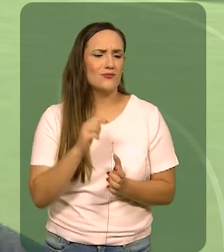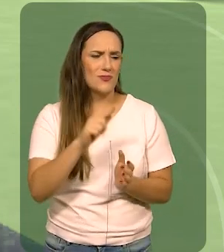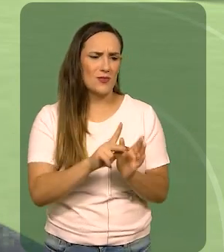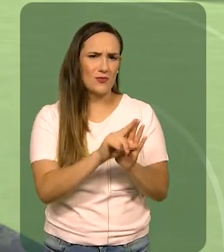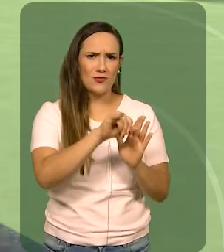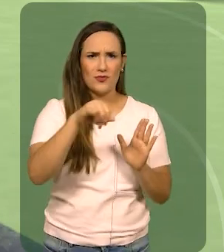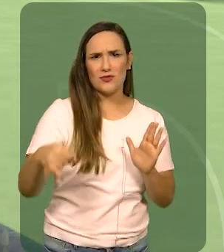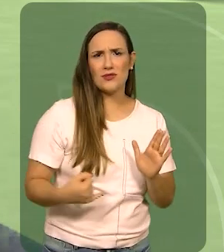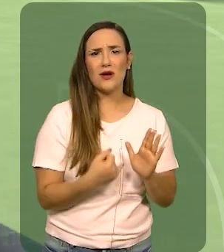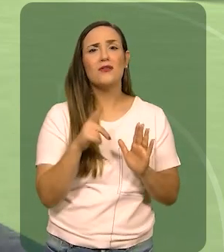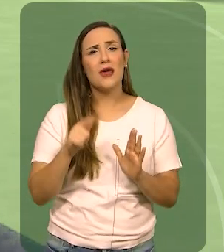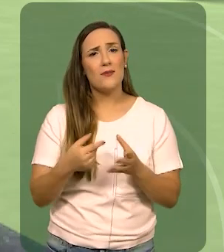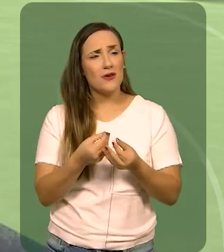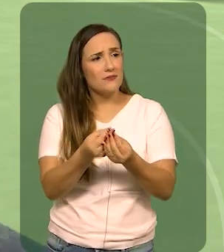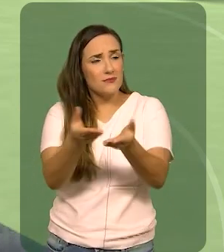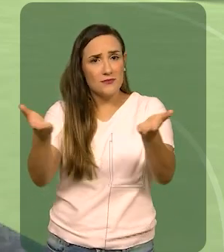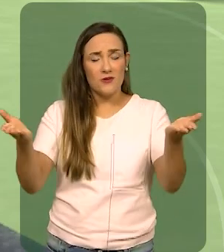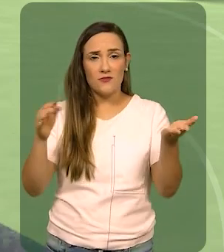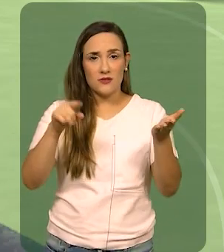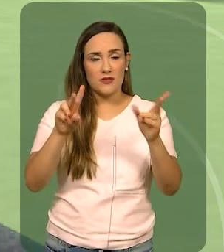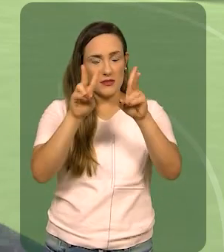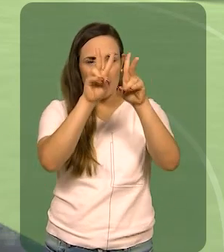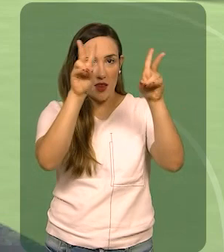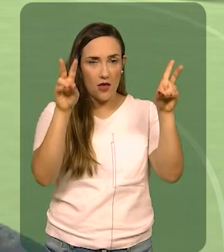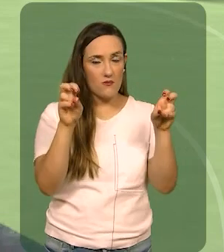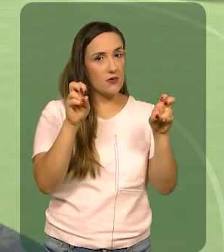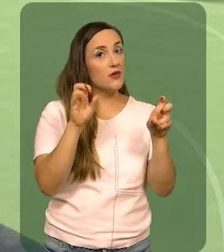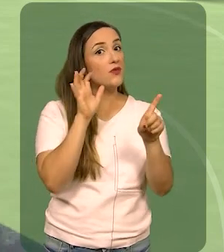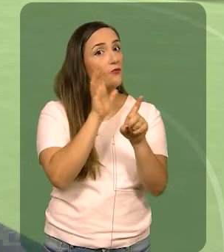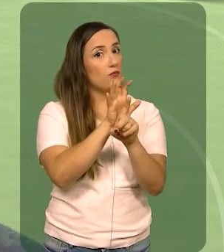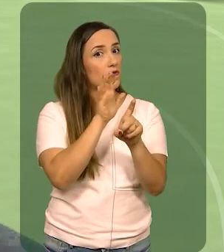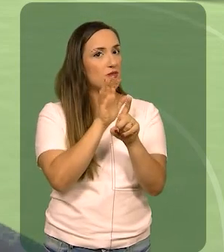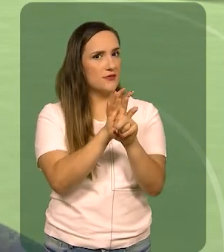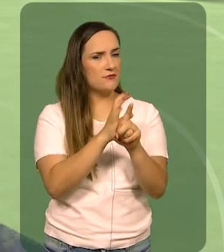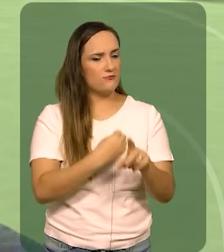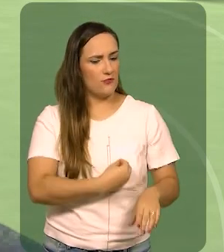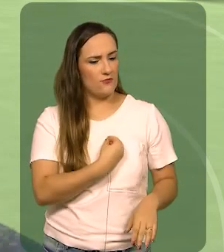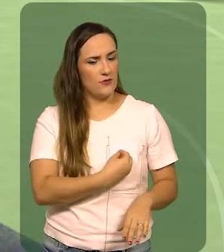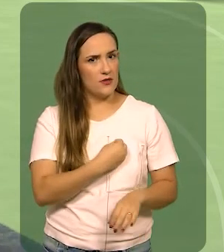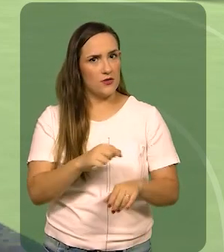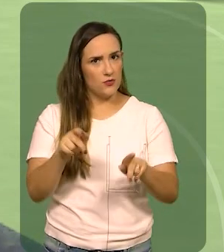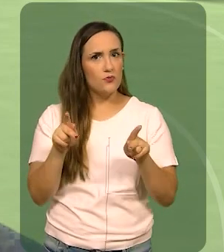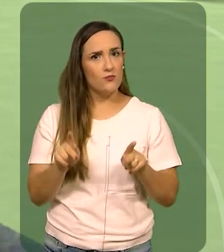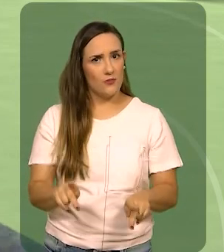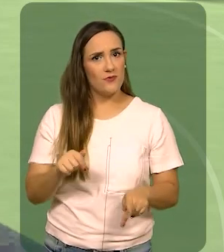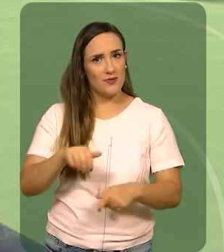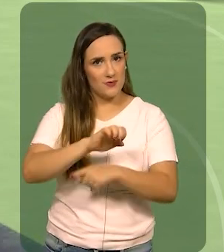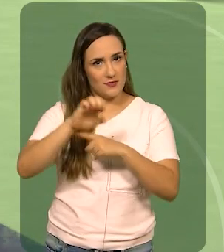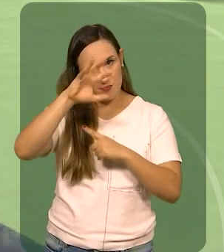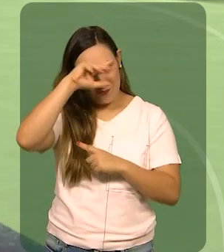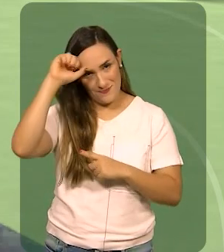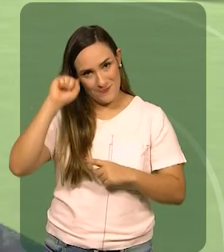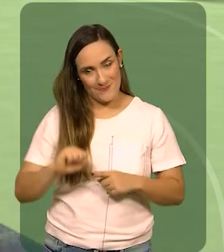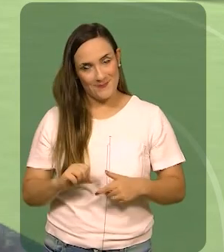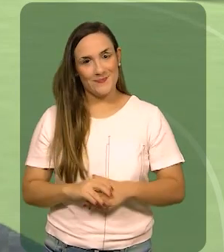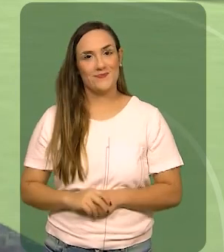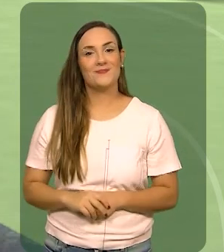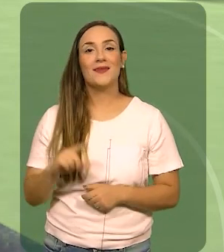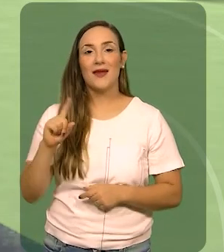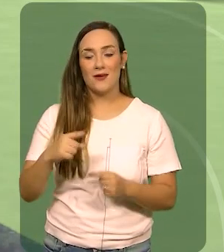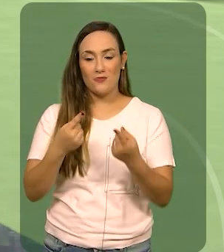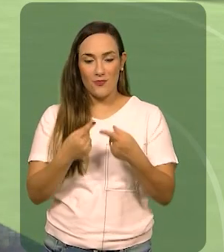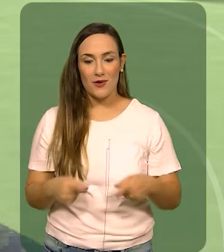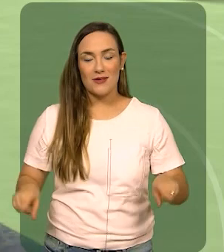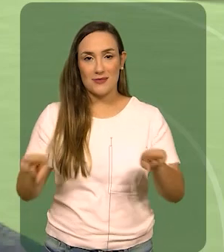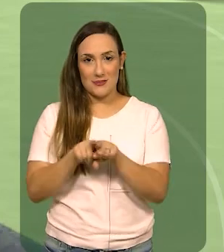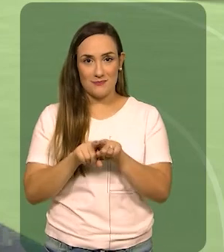foi criado para levar até vocês pautas que afetam diretamente a vida da população sul-mato-grossense. É